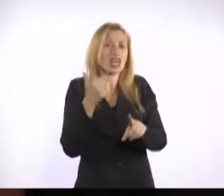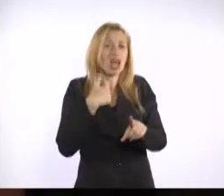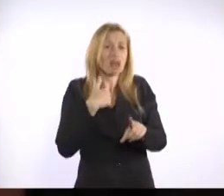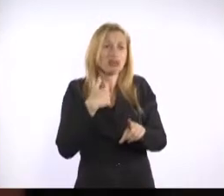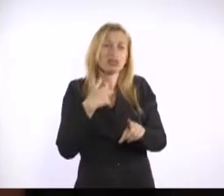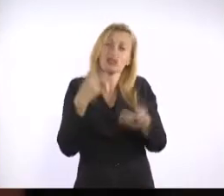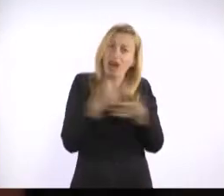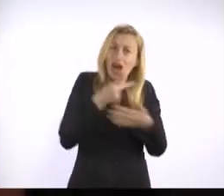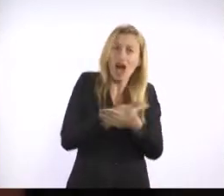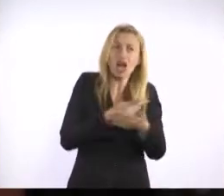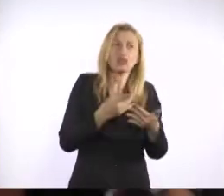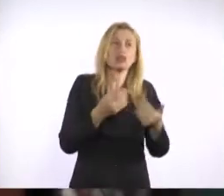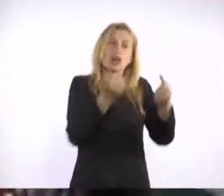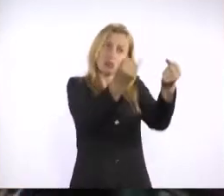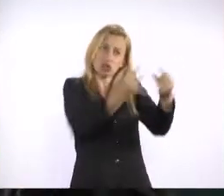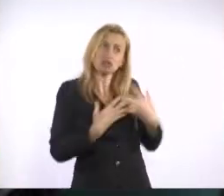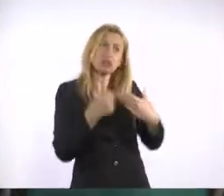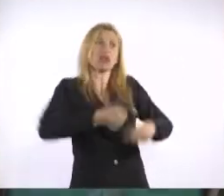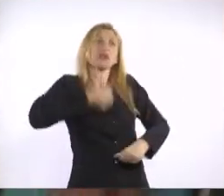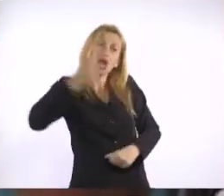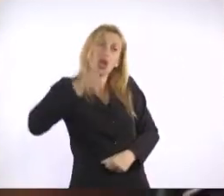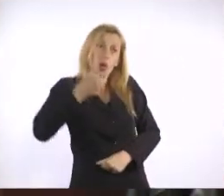se eu tô entendendo equivocadamente projeto